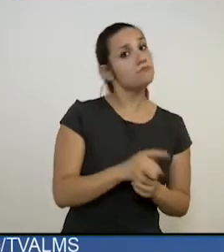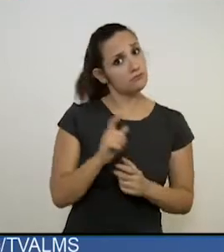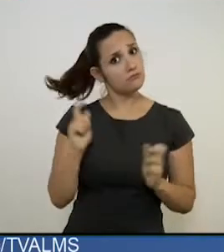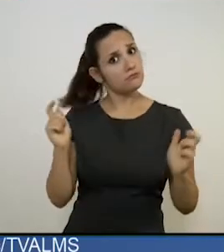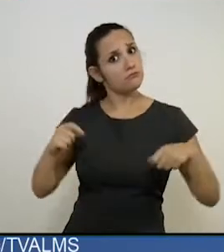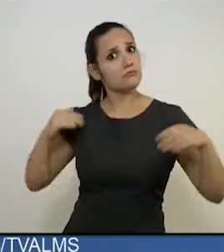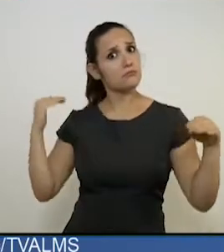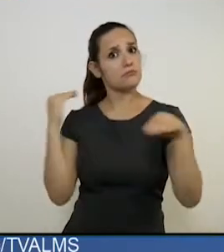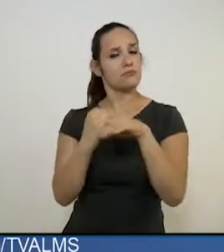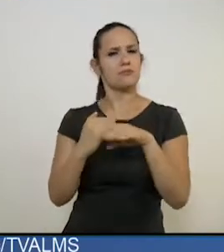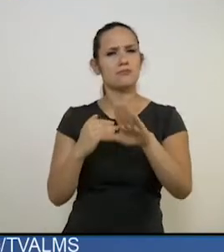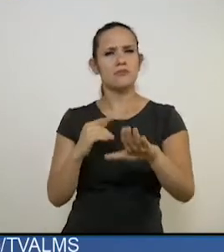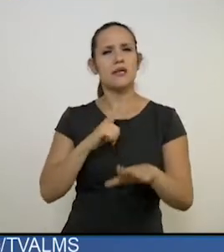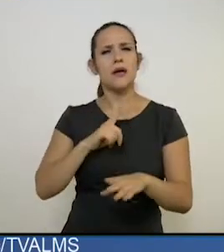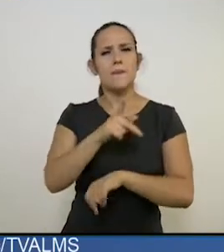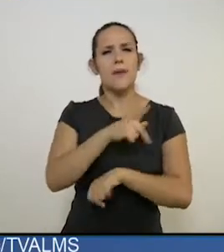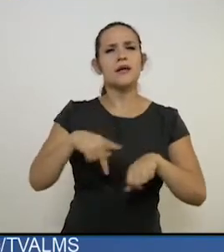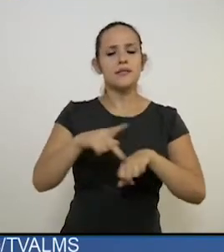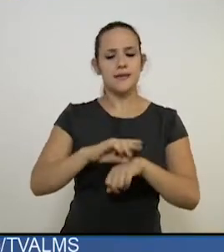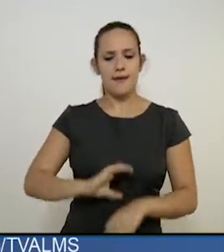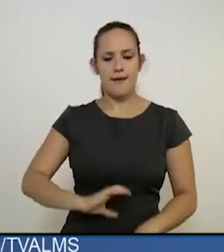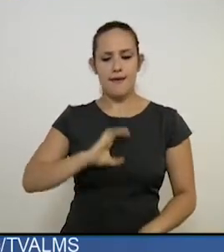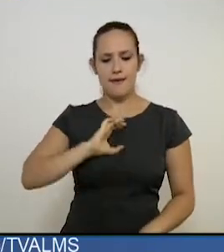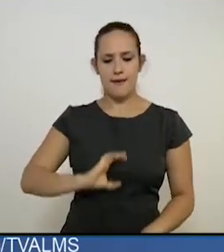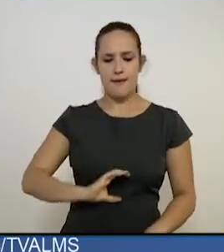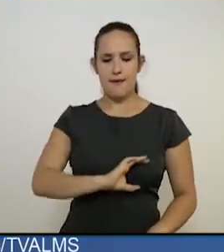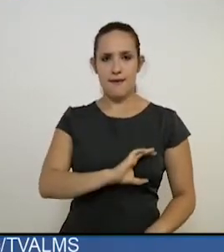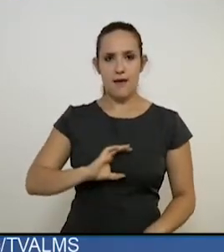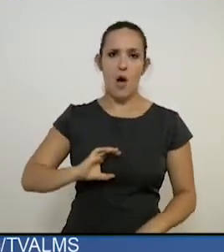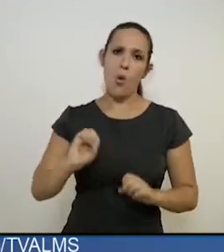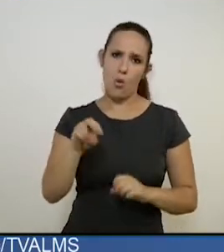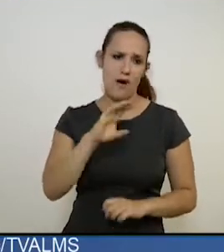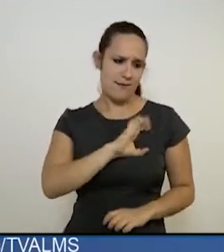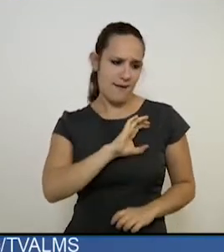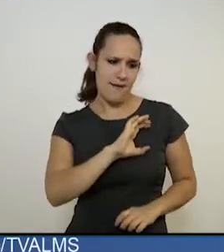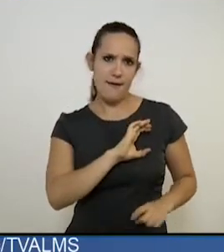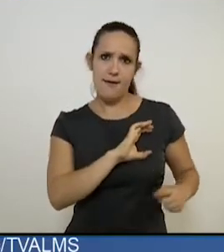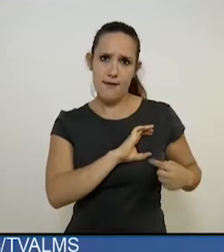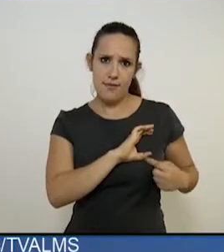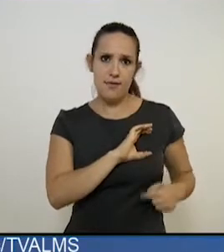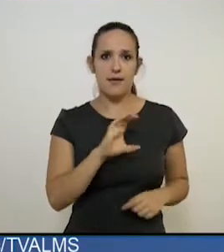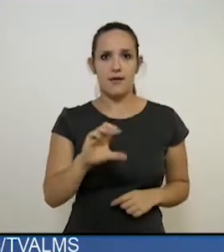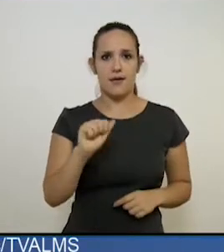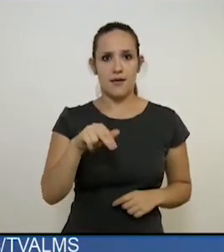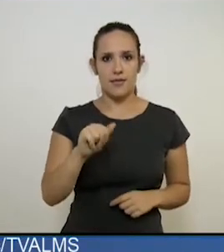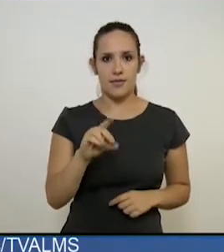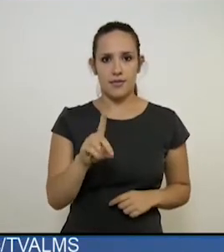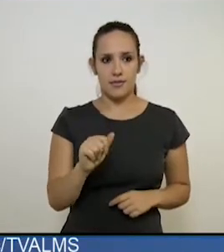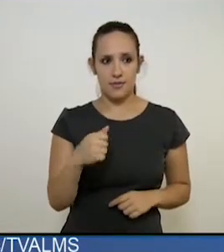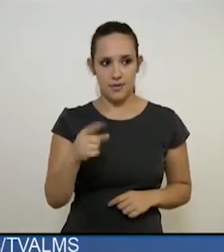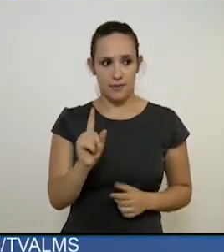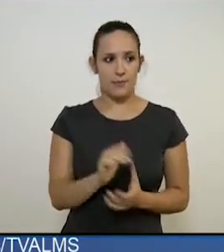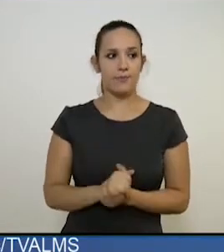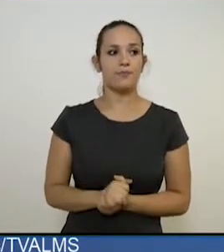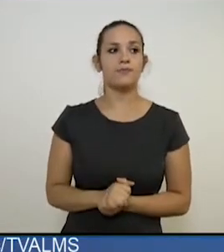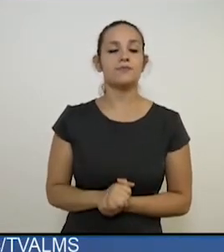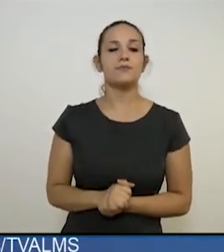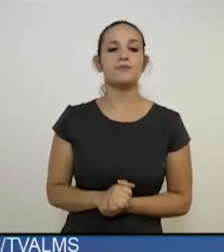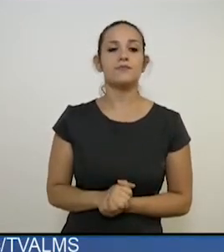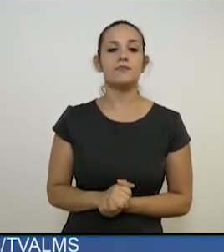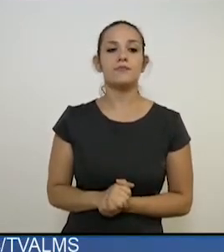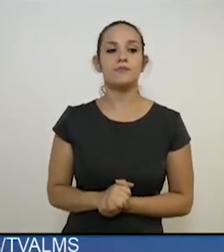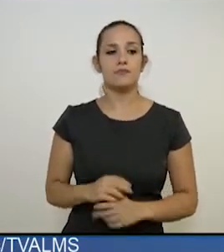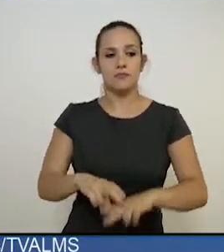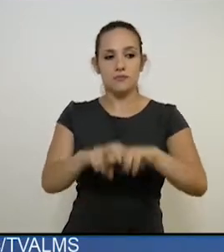o Canadá devem nos inspirar e nos encorajar. E ele ainda afirmou: promover mulheres